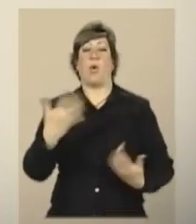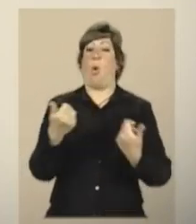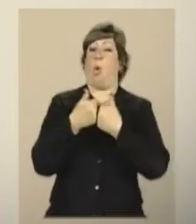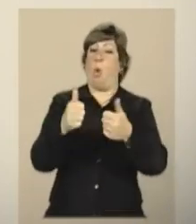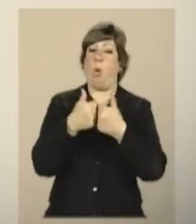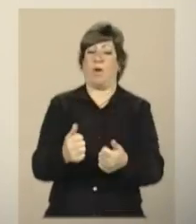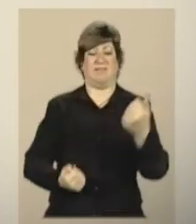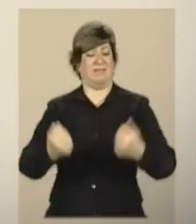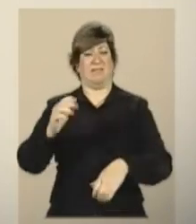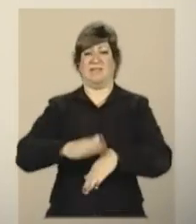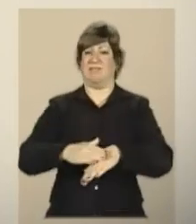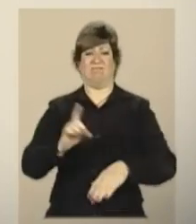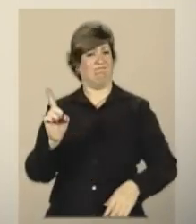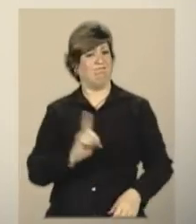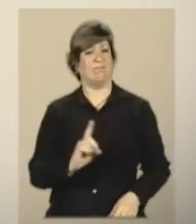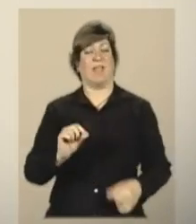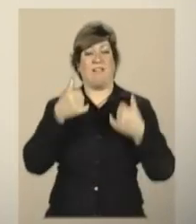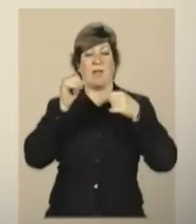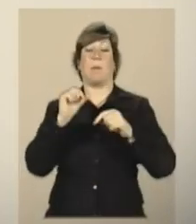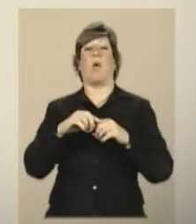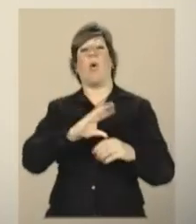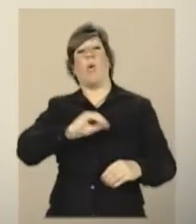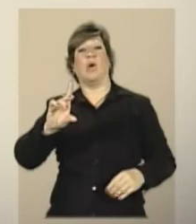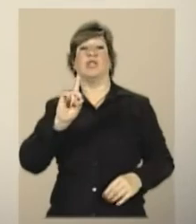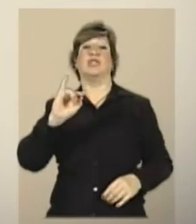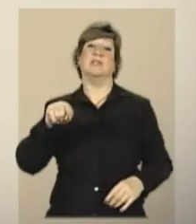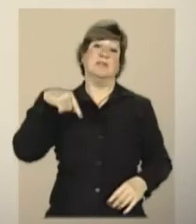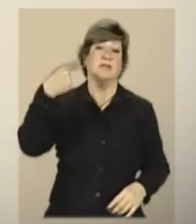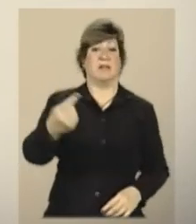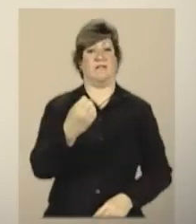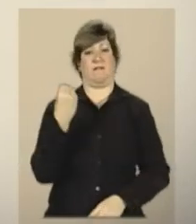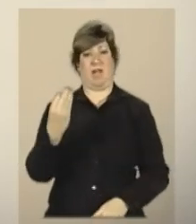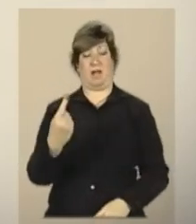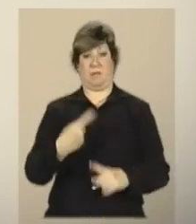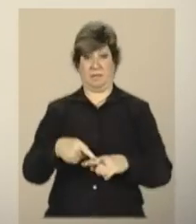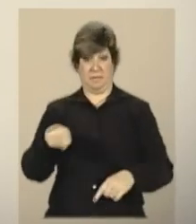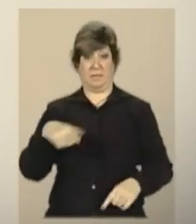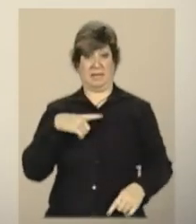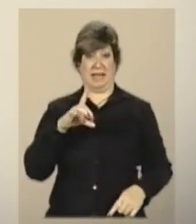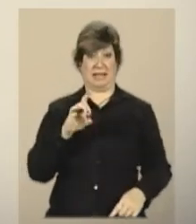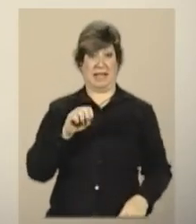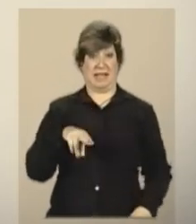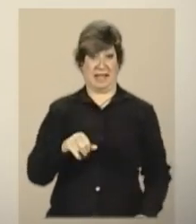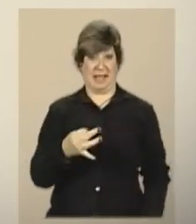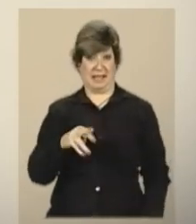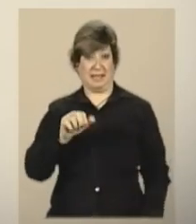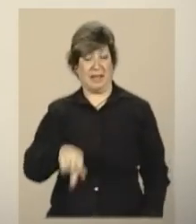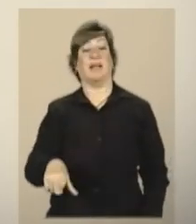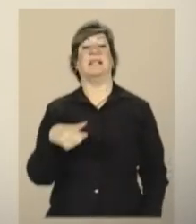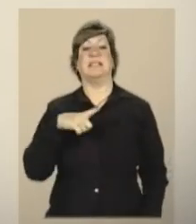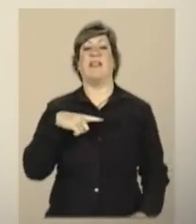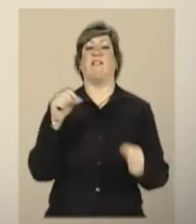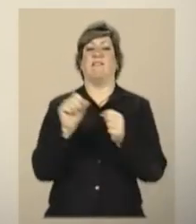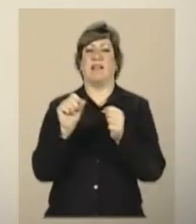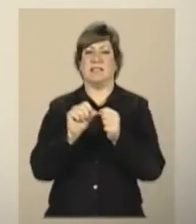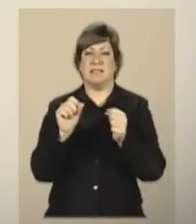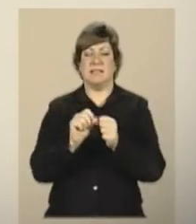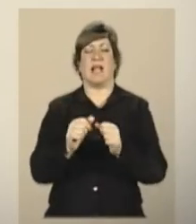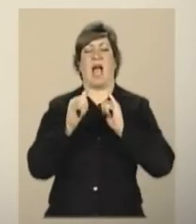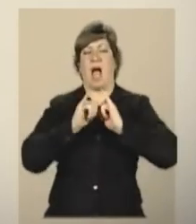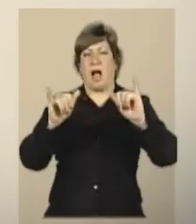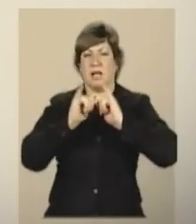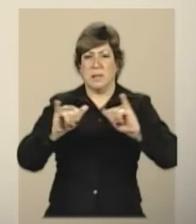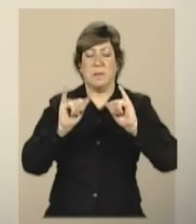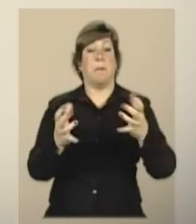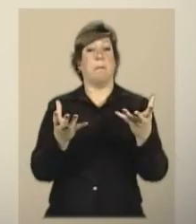de ônibus ou até adiar um pouco a viagem o departamento Nacional de Trânsito Denatran está fazendo Max